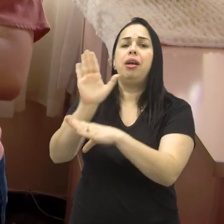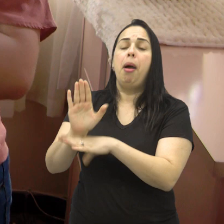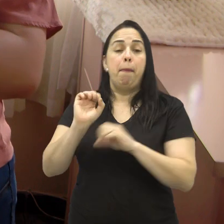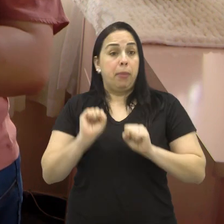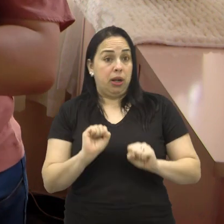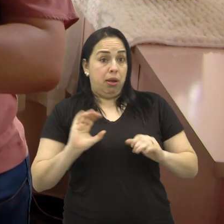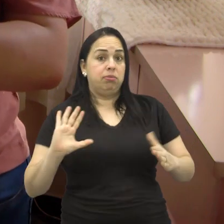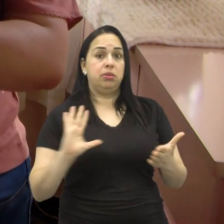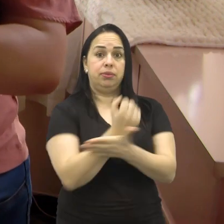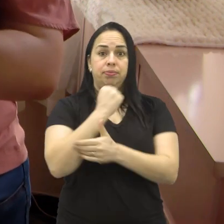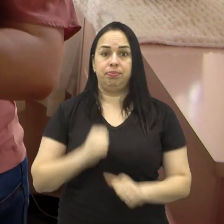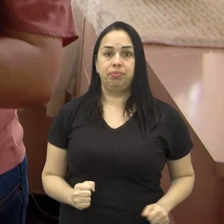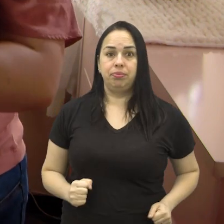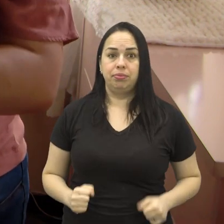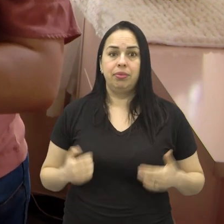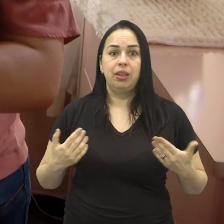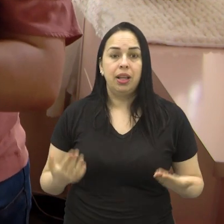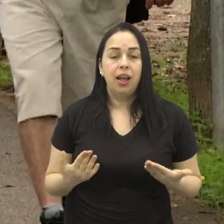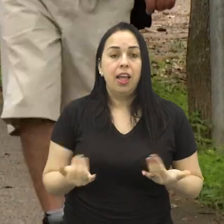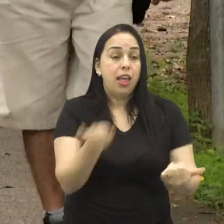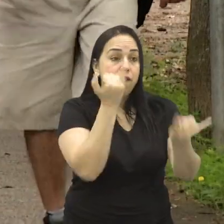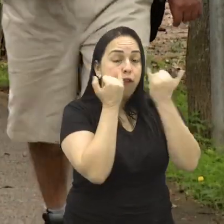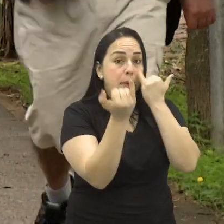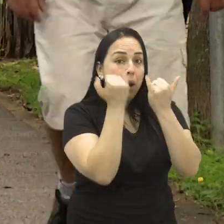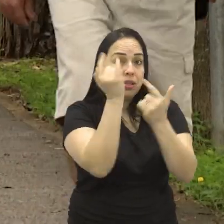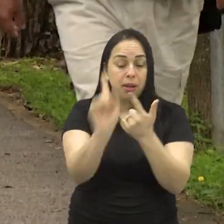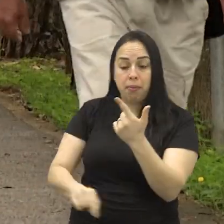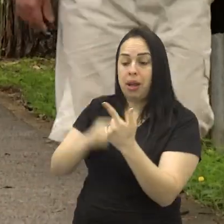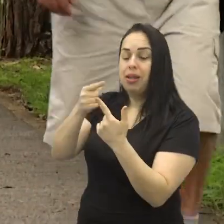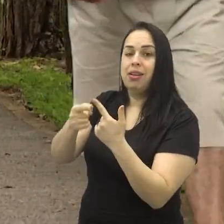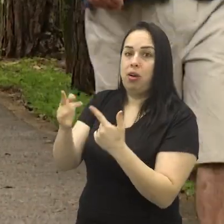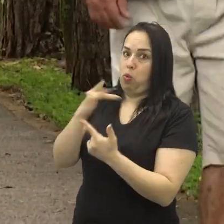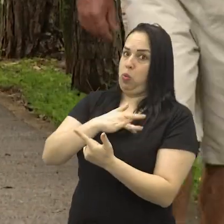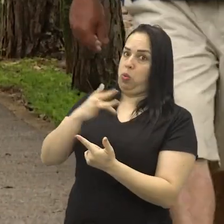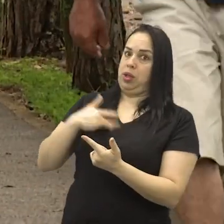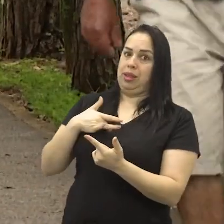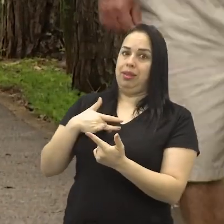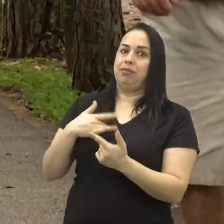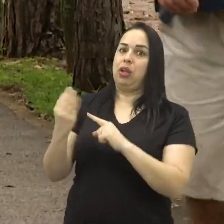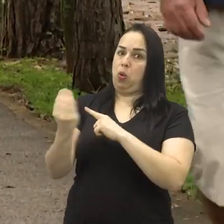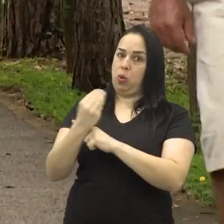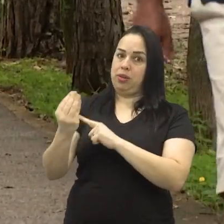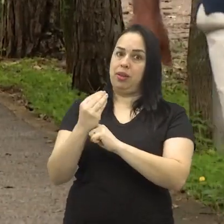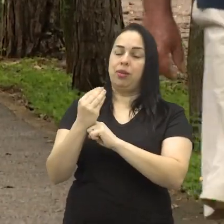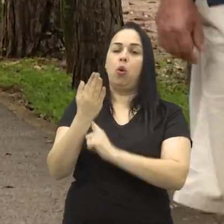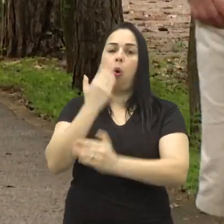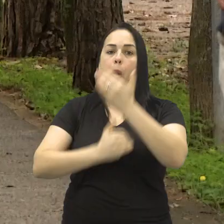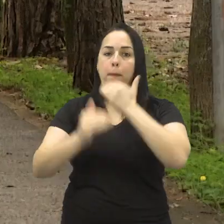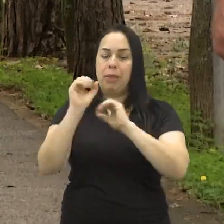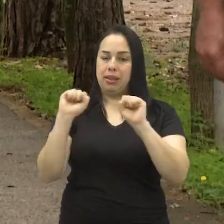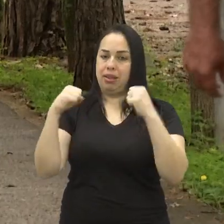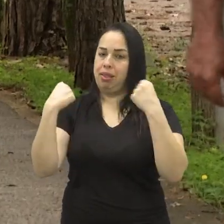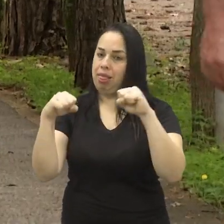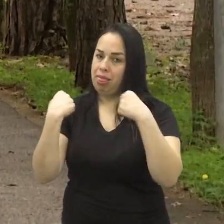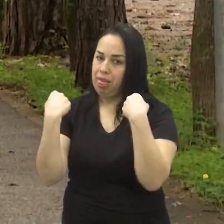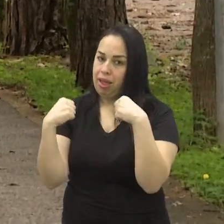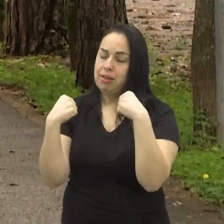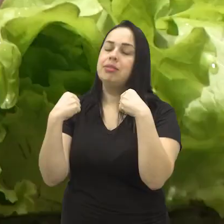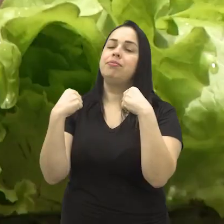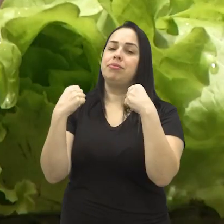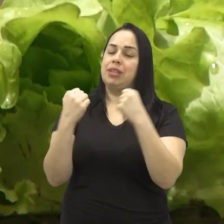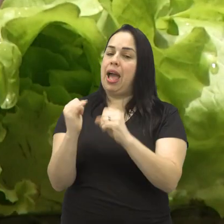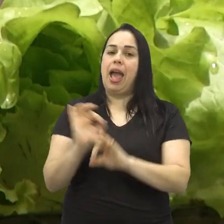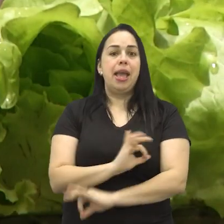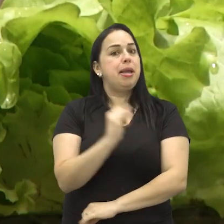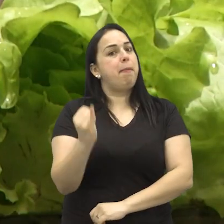faça diferença, porque pode salvar vidas. Outro aliado da informação é o cuidado com a saúde. Hábitos saudáveis e